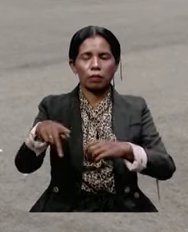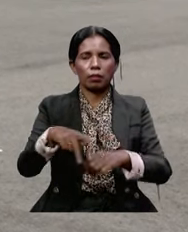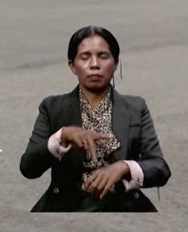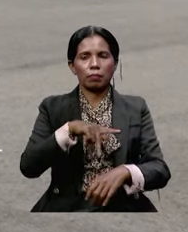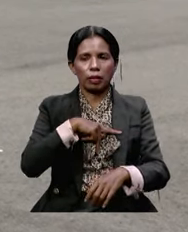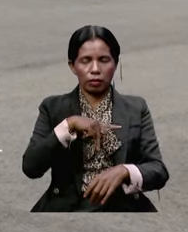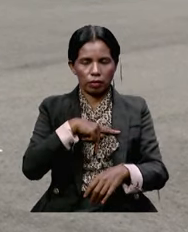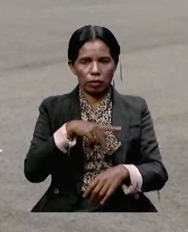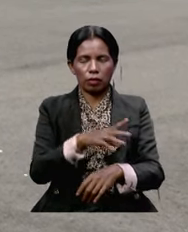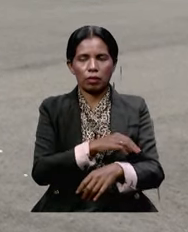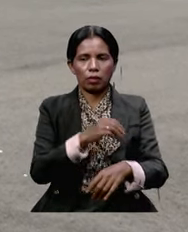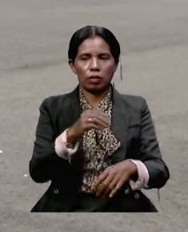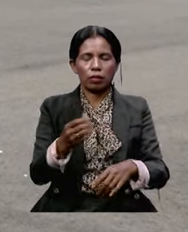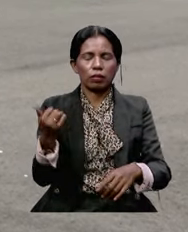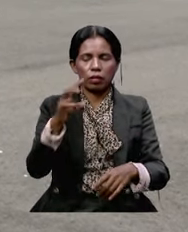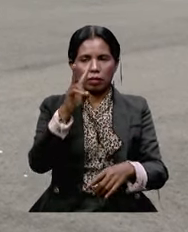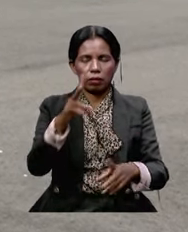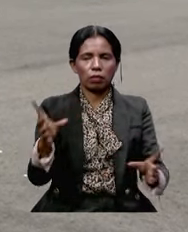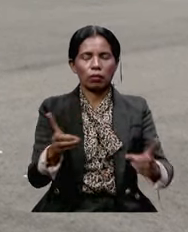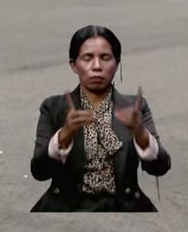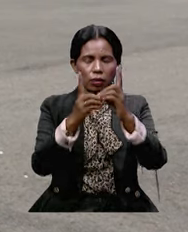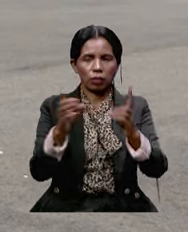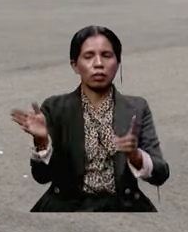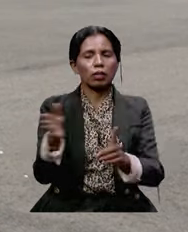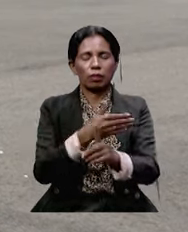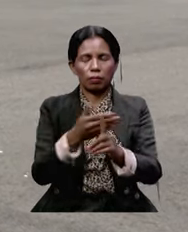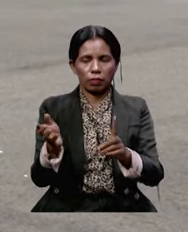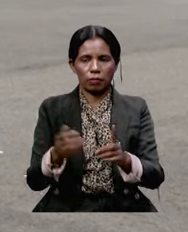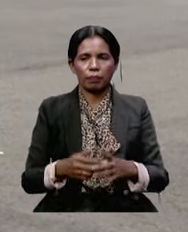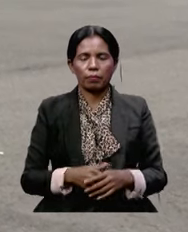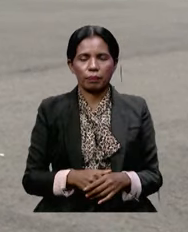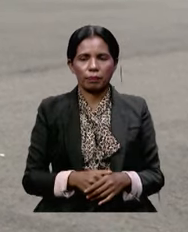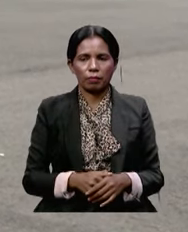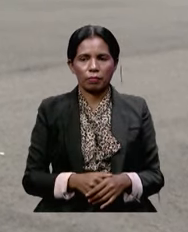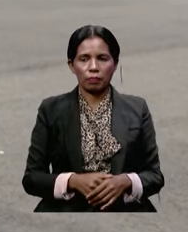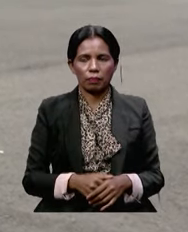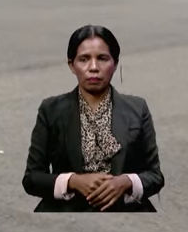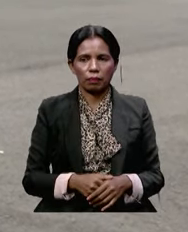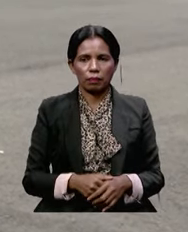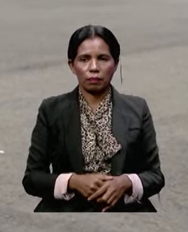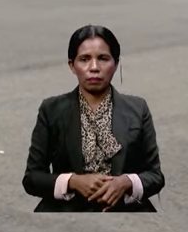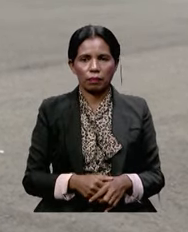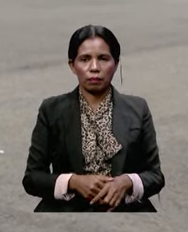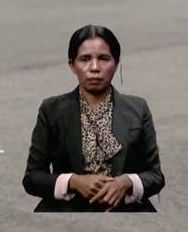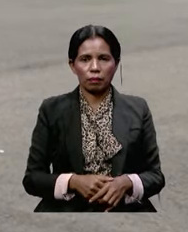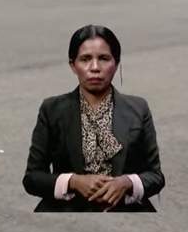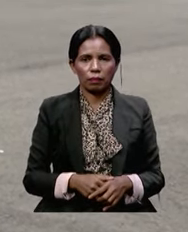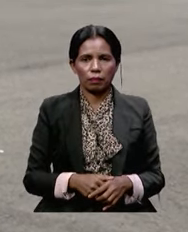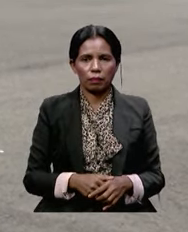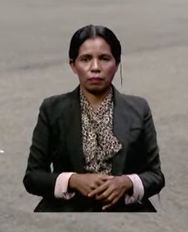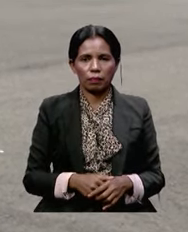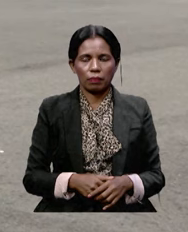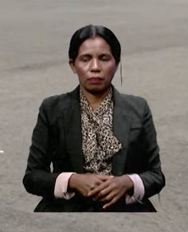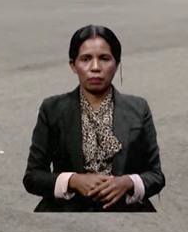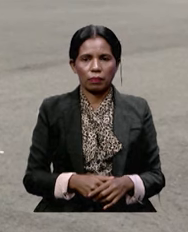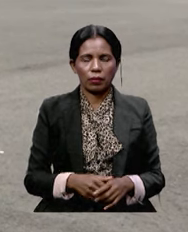entre na in rua ninian depois mo sira suru malu sira baku malu. Ida kana kene uza sasan kurat mo hulu baku ka